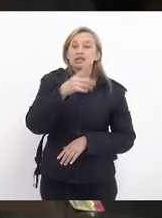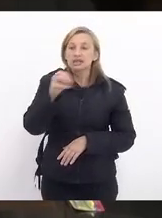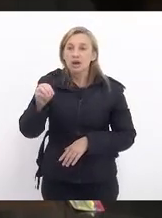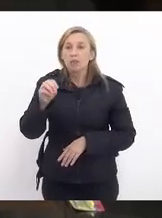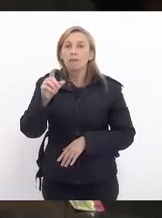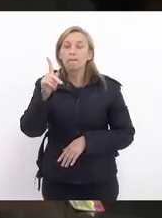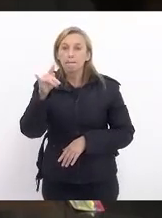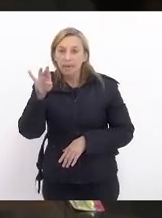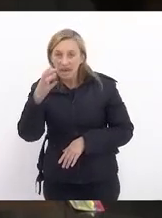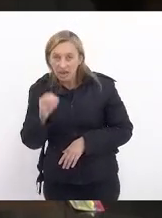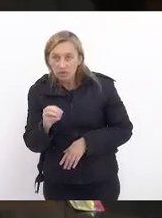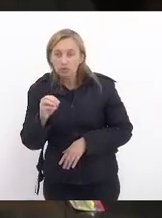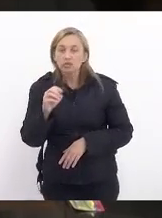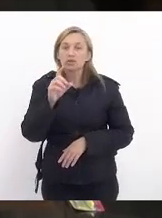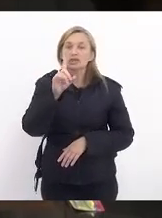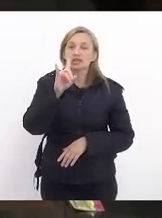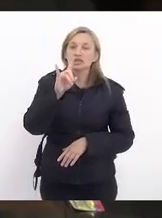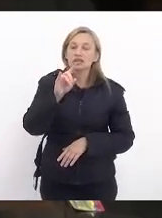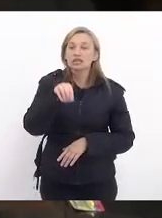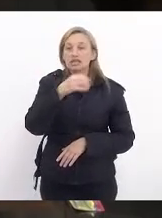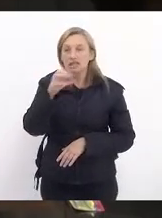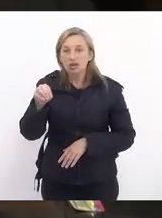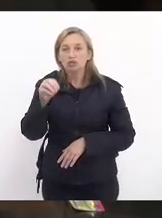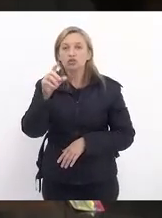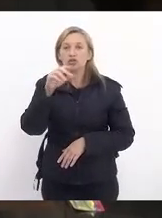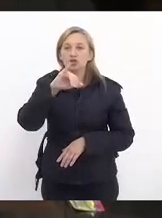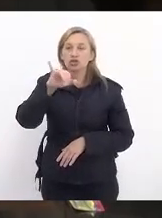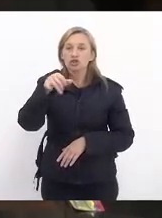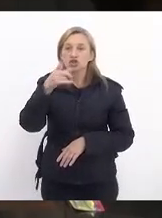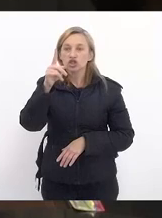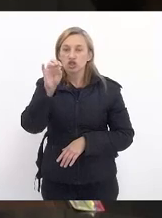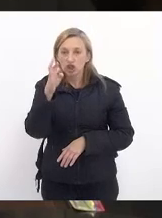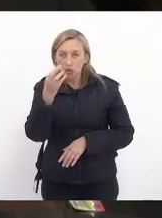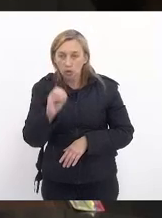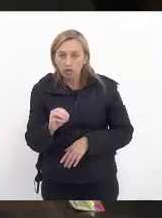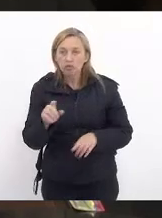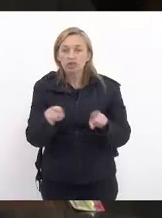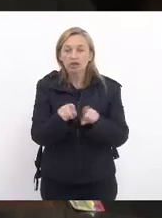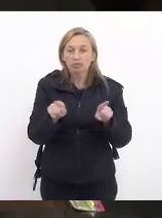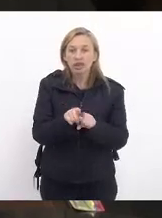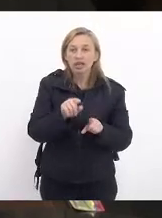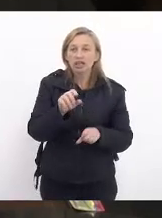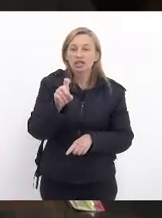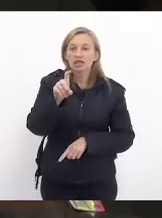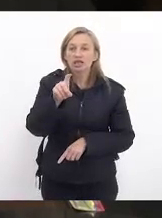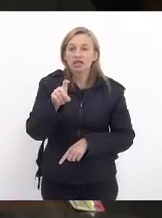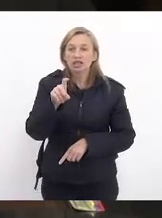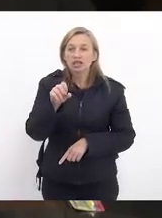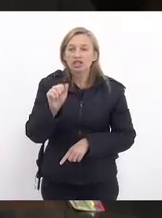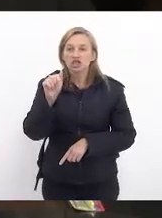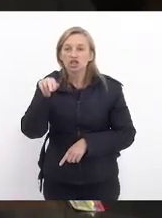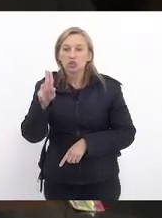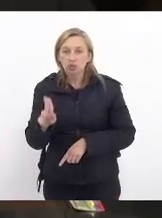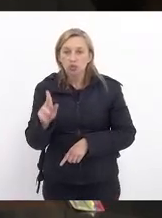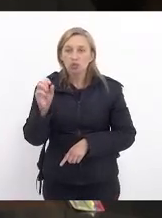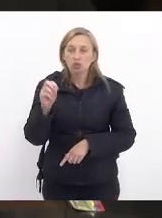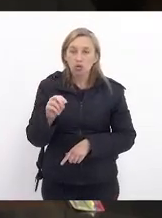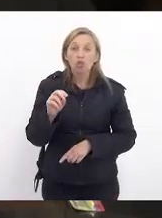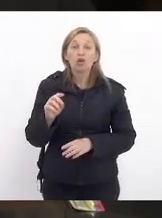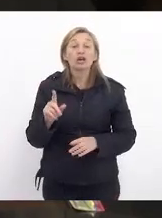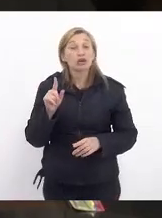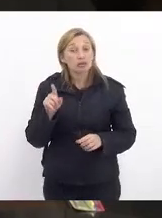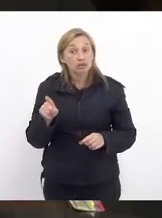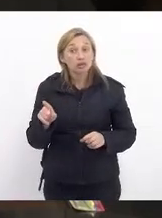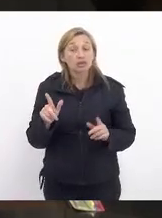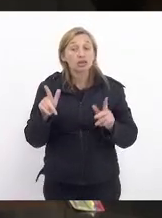São João e culto a Xangô eu quero ressaltar que isso tem e é muito a ver Deputado